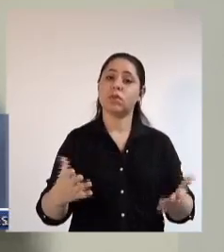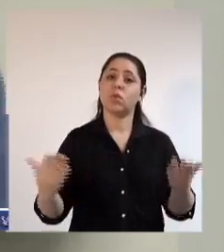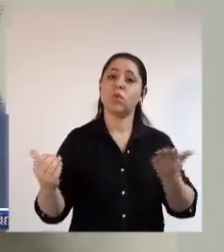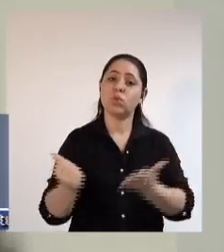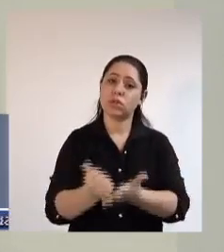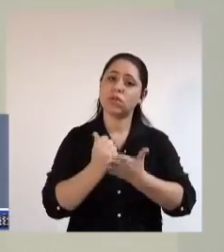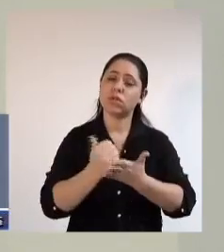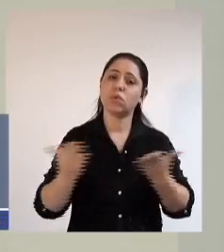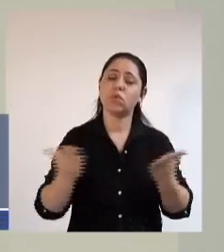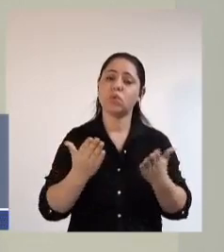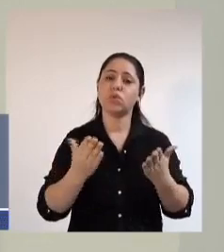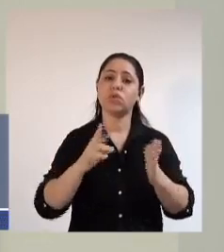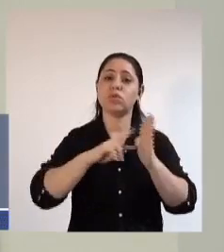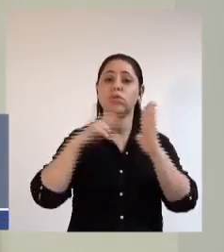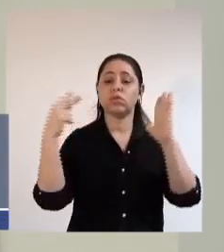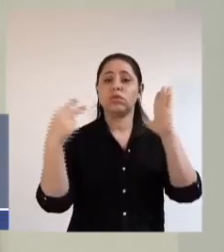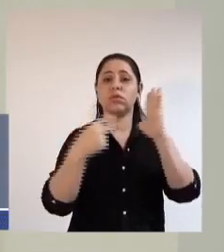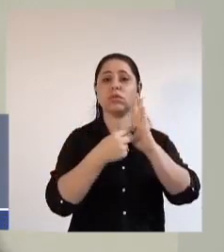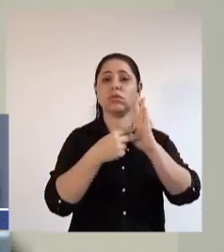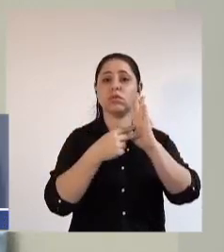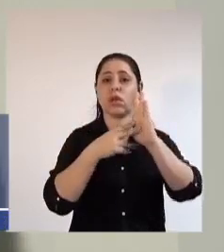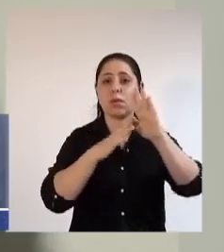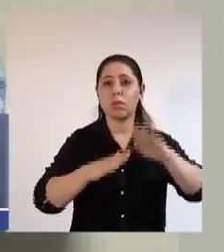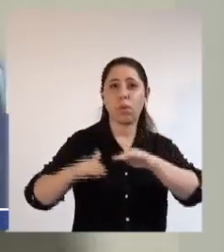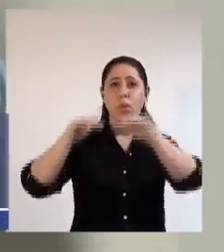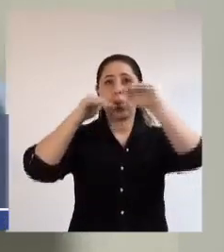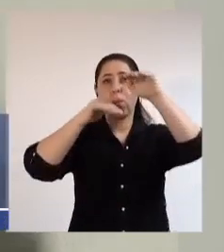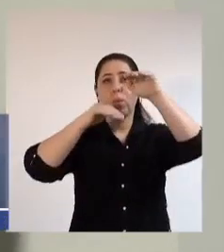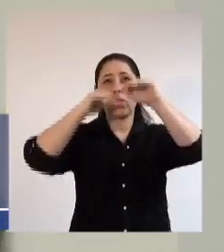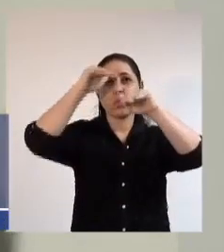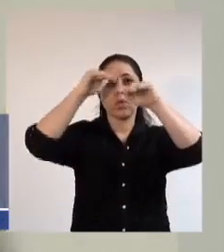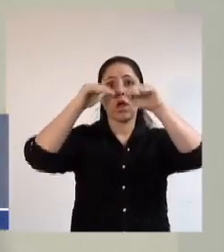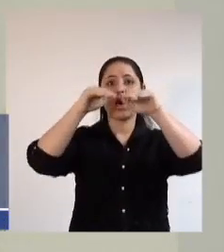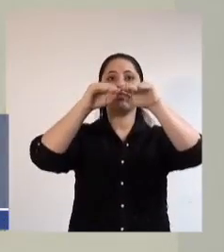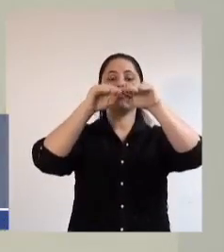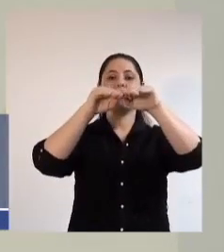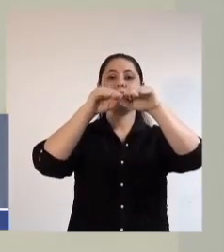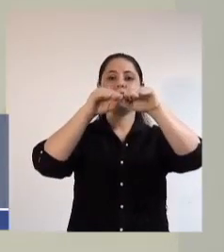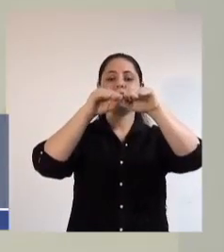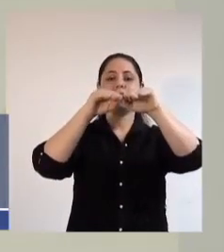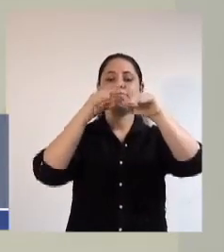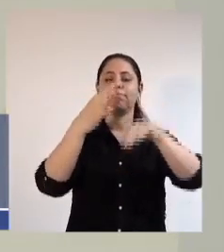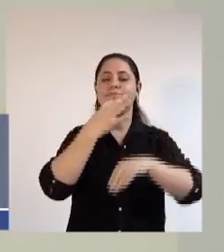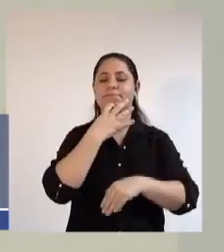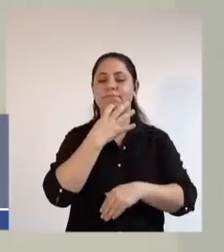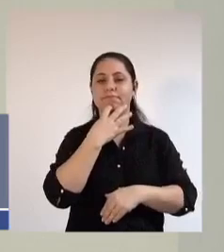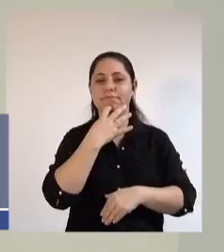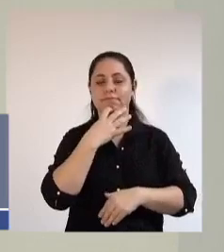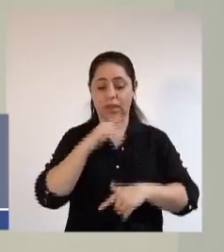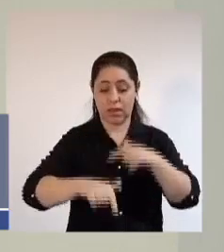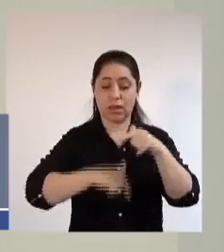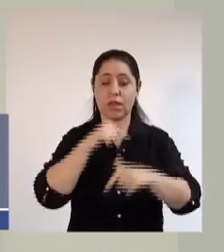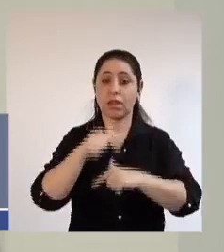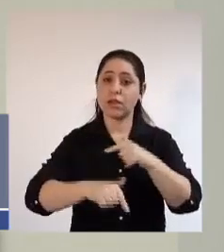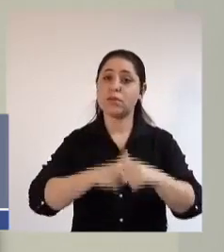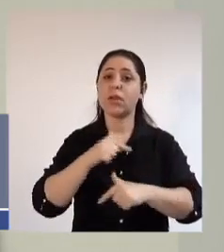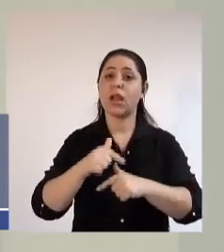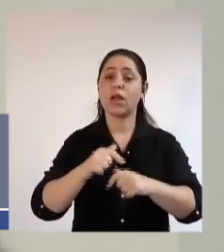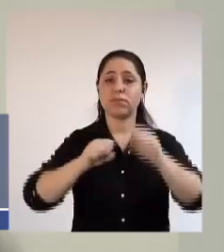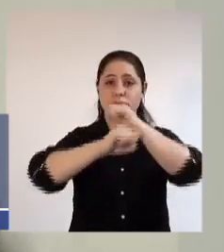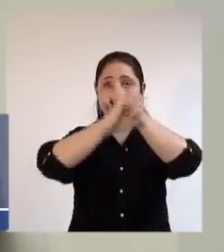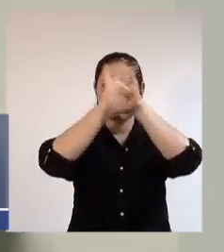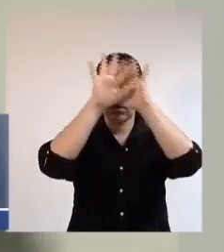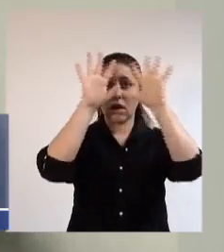pra gente poder nivelar esse conhecimento e daqui pra frente a gente trabalhar de uma forma bem bem é claro